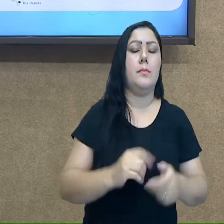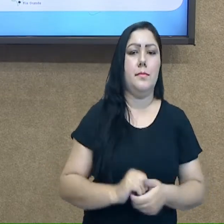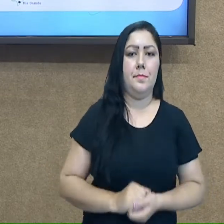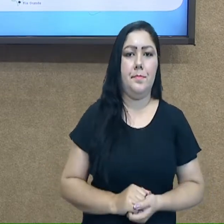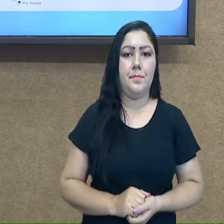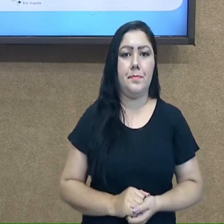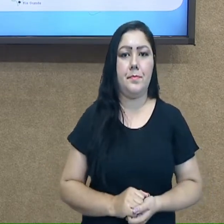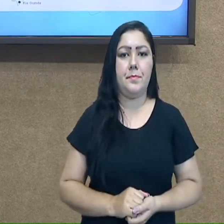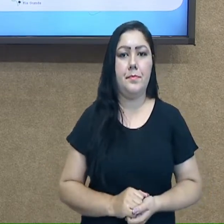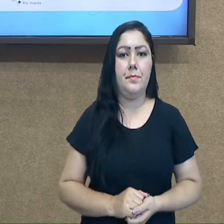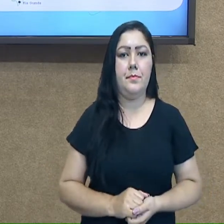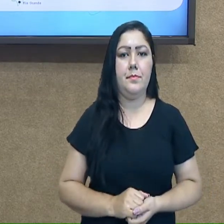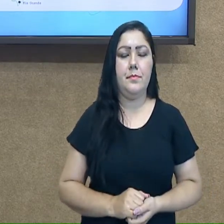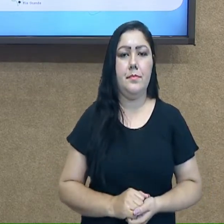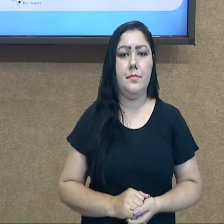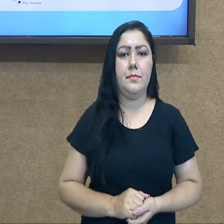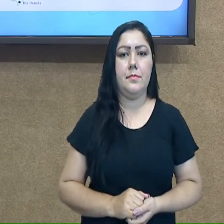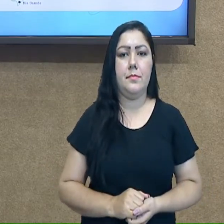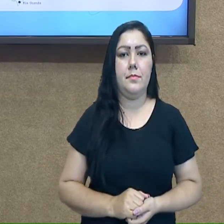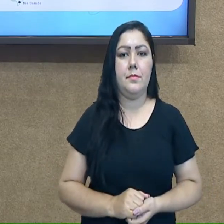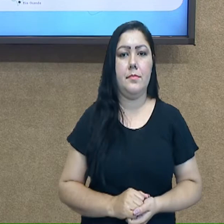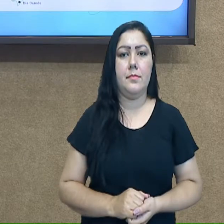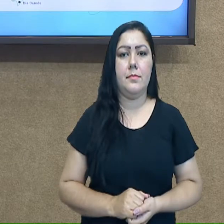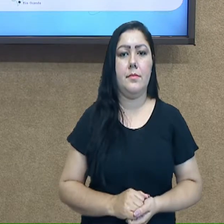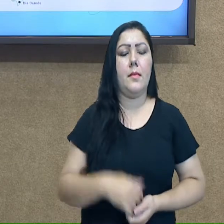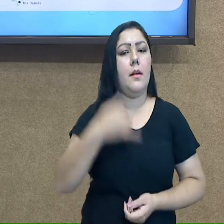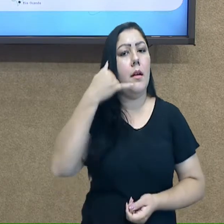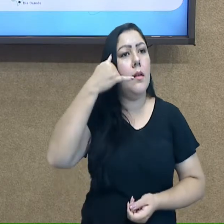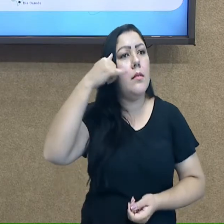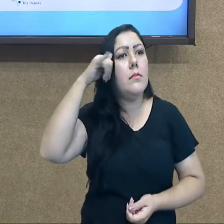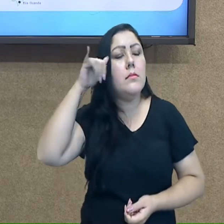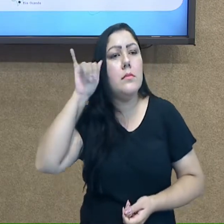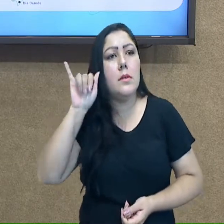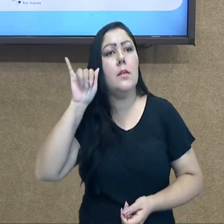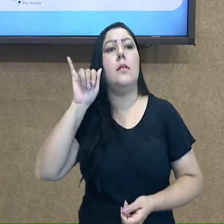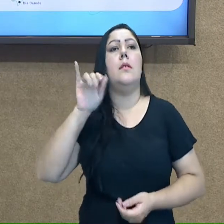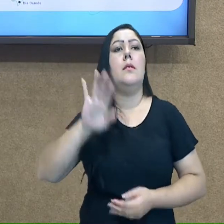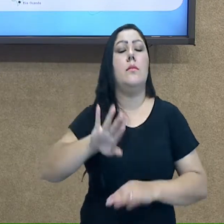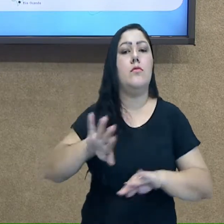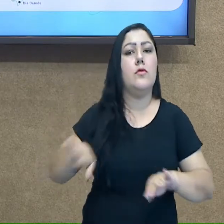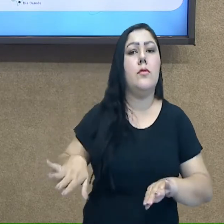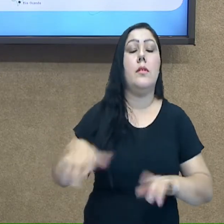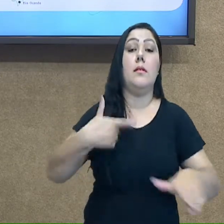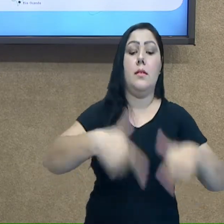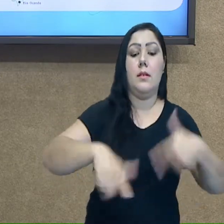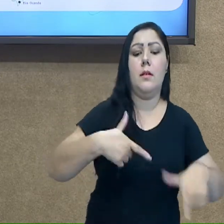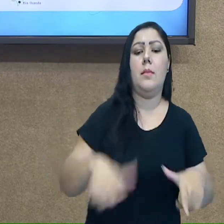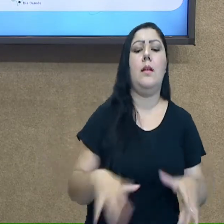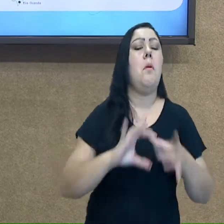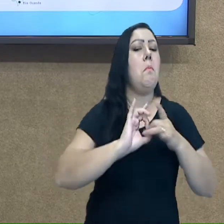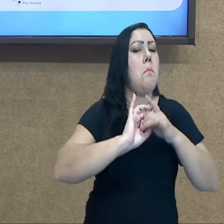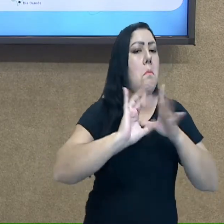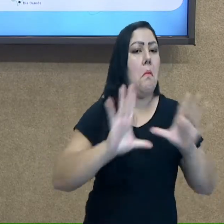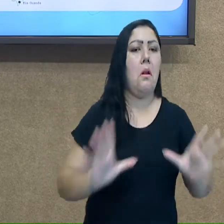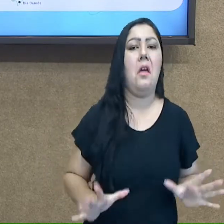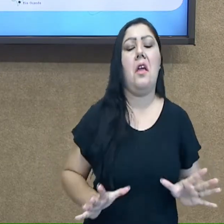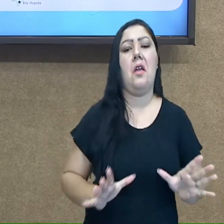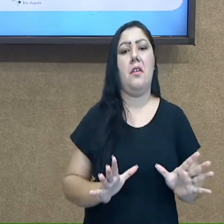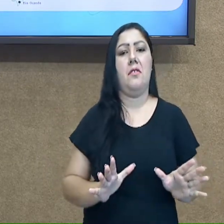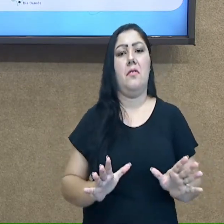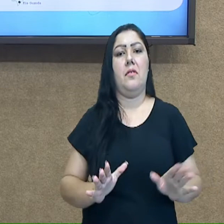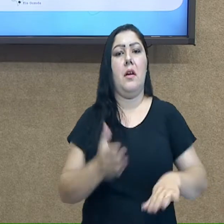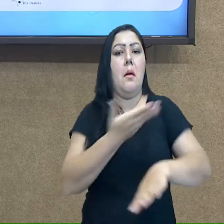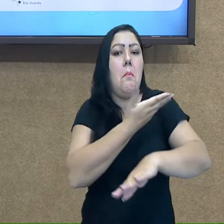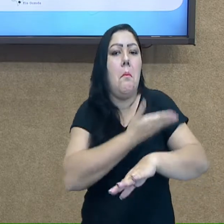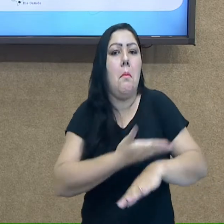A pecuária ela fez com que essa forma alheia composta por trabalhadores livres, de origem branca,